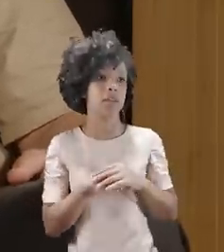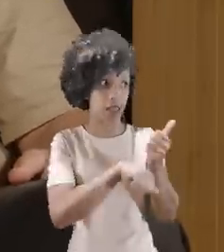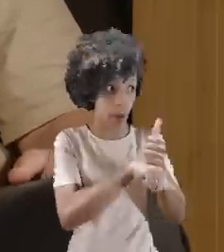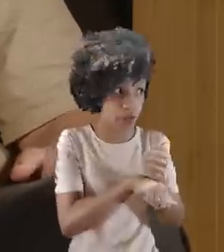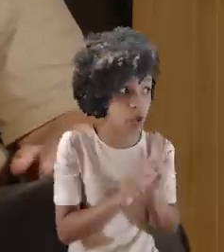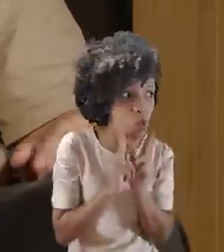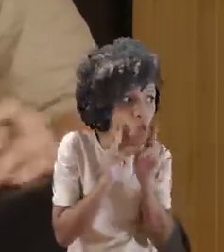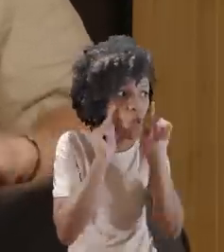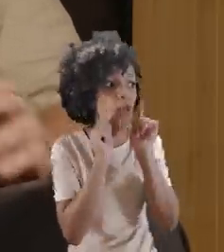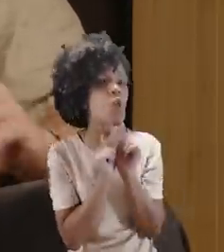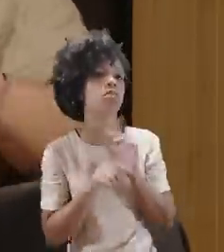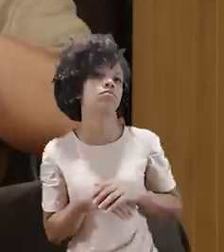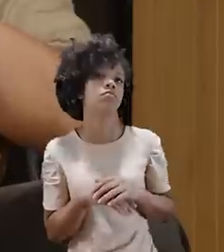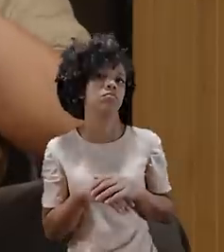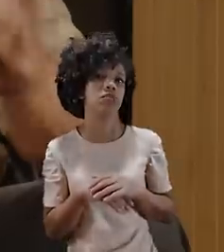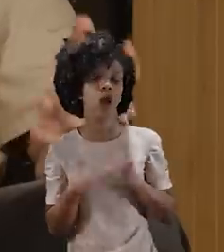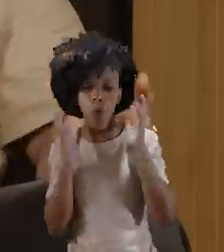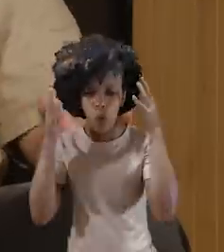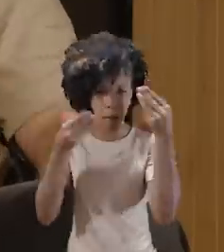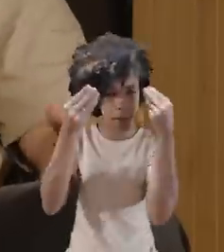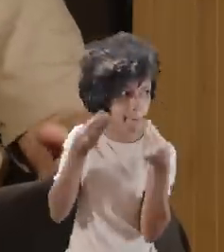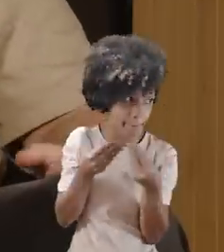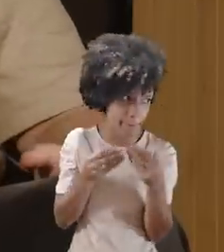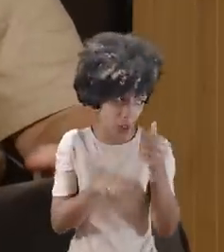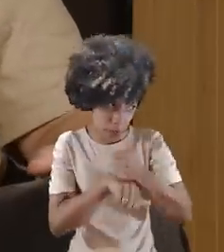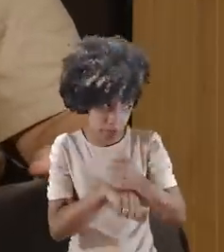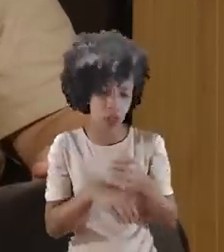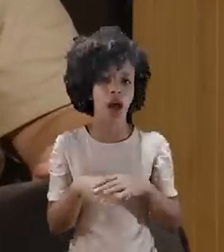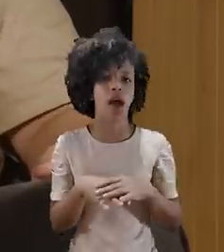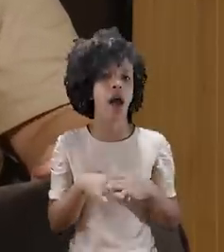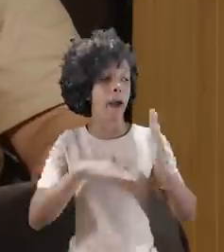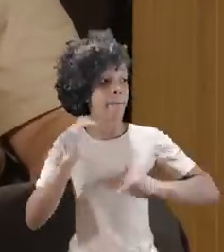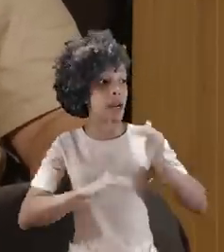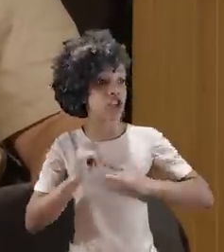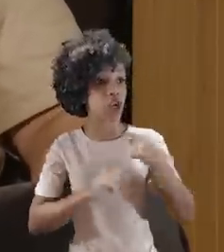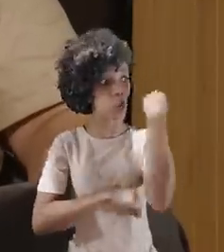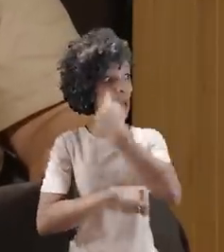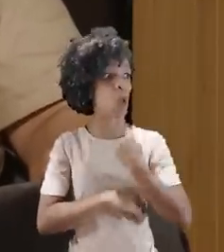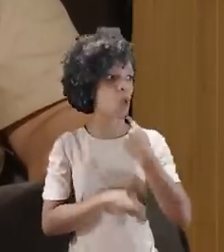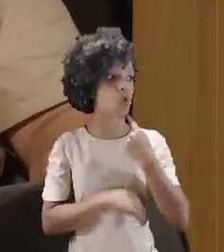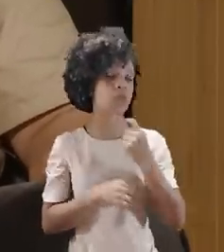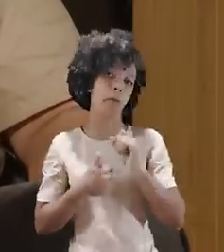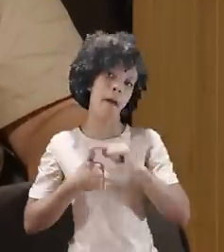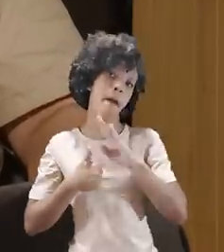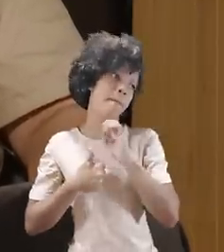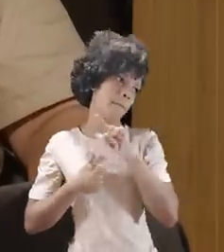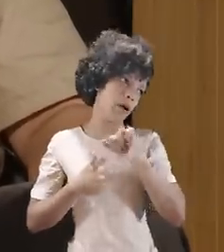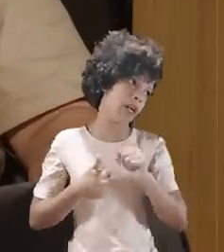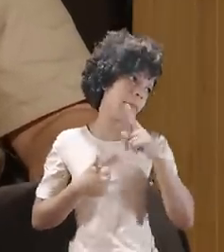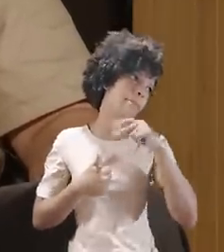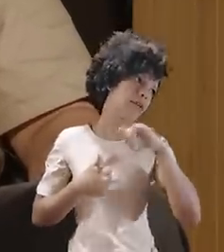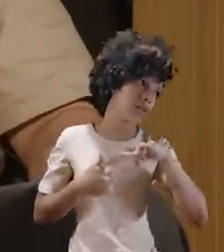né a gente aplica o cabeleiro no mundo da Beleza a gente aplica isso no rosto pode ser um cara que faz Body piercing